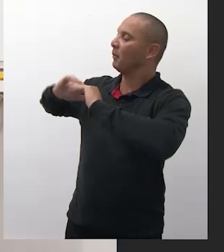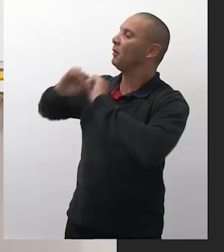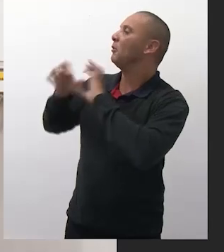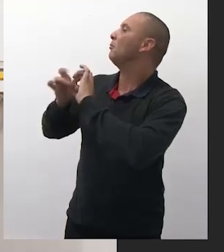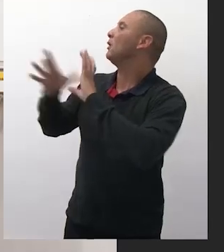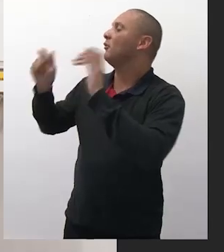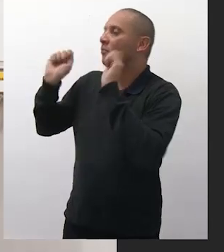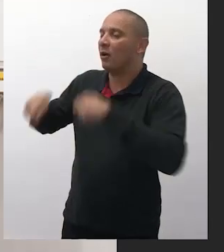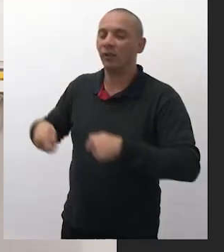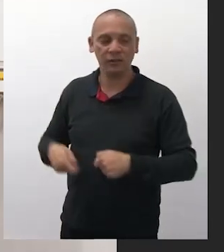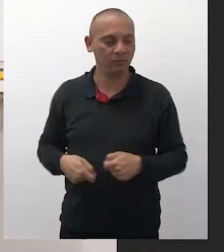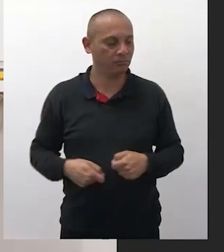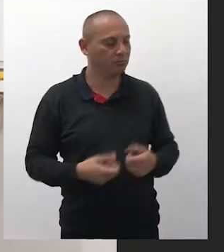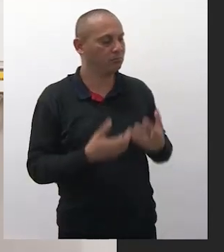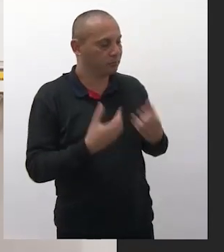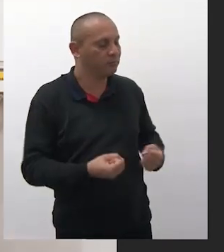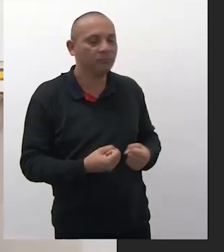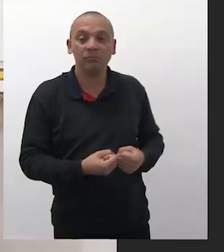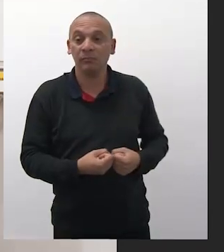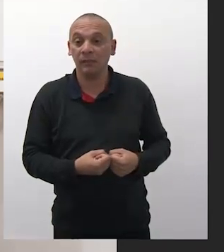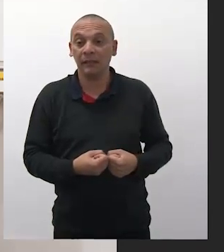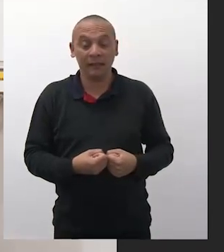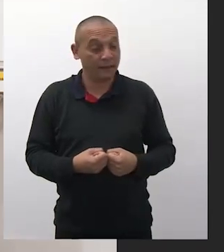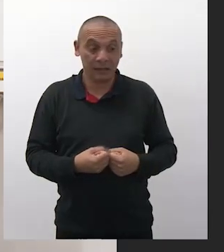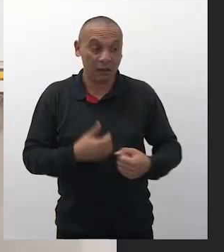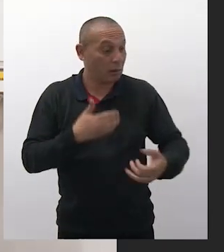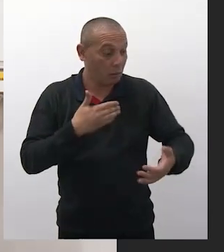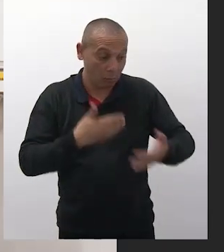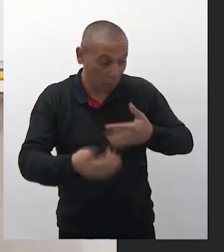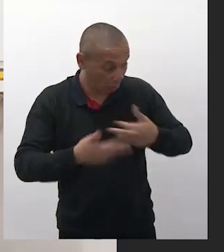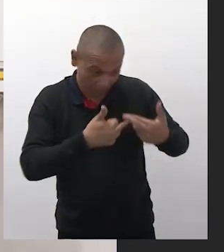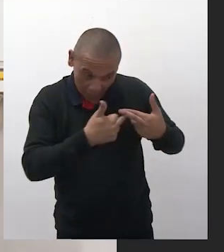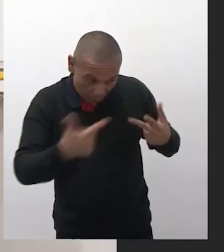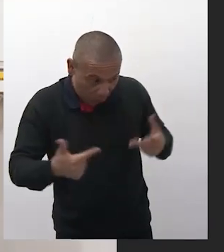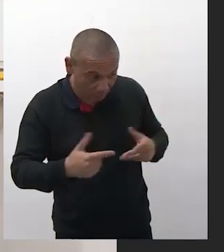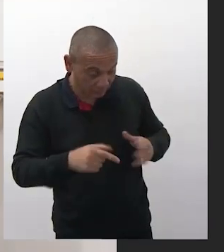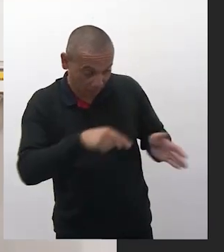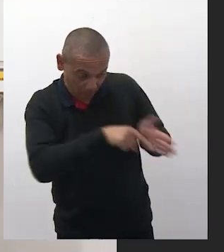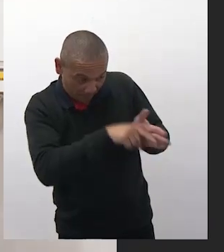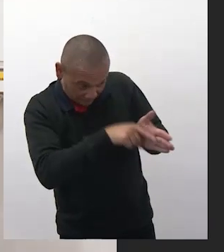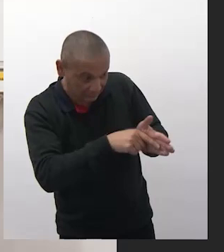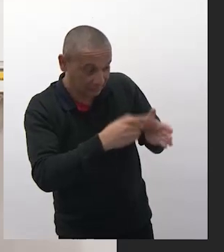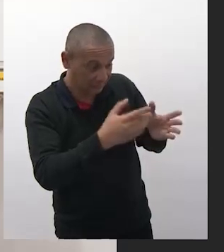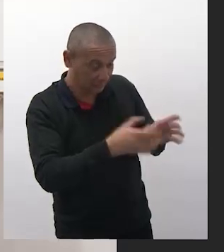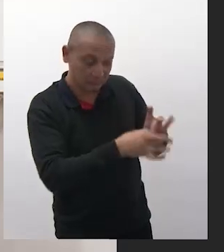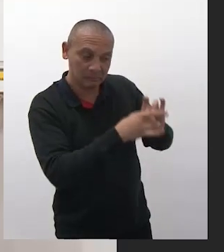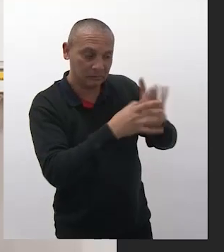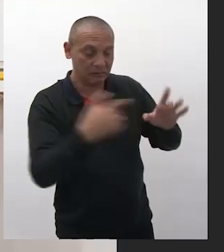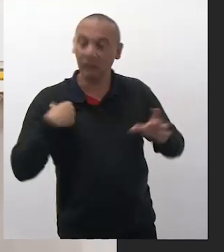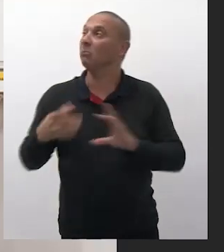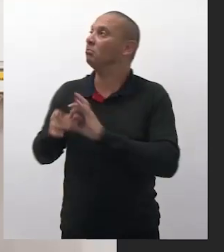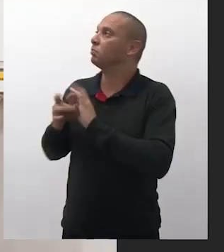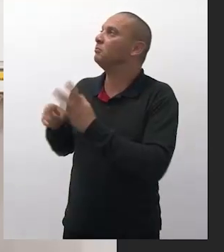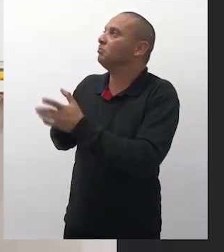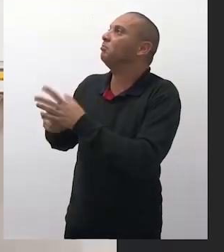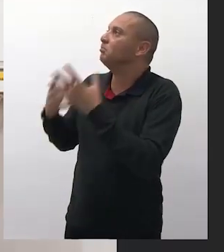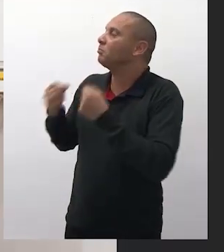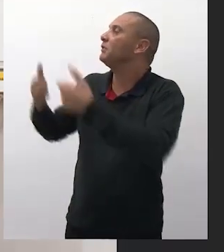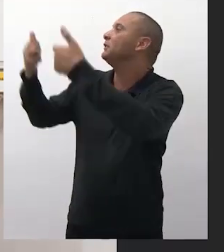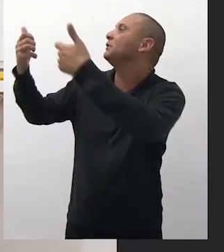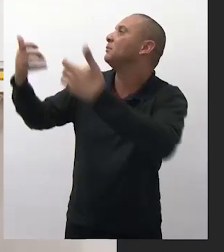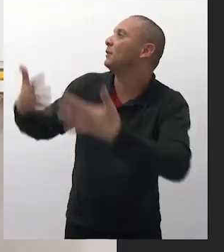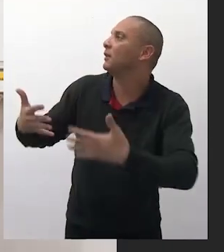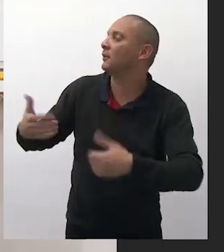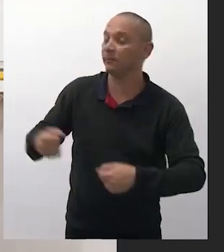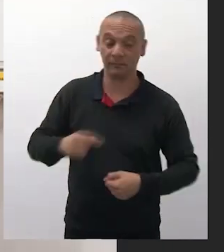Foi bem assim, Diógenes. O que você quiser de pesquisa, eu pesquiso e eu explico. Aí depois eu